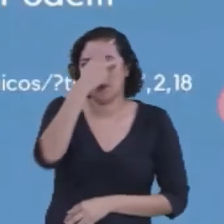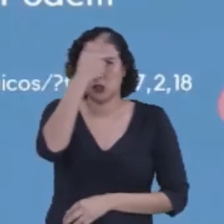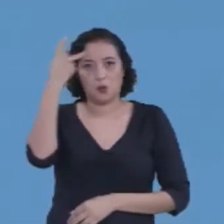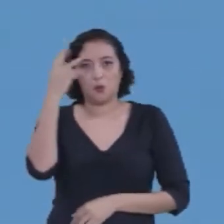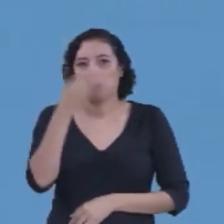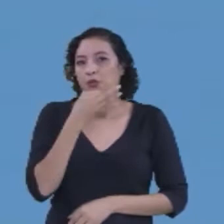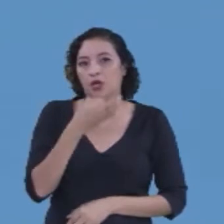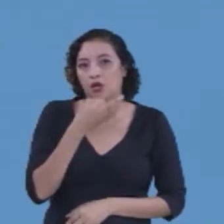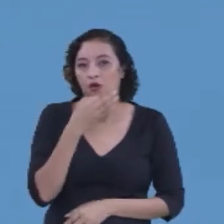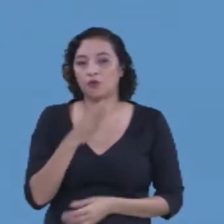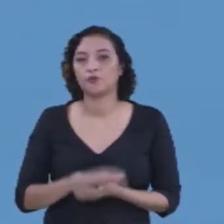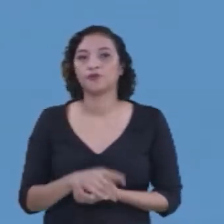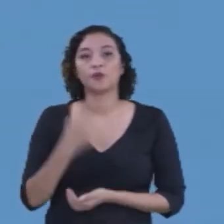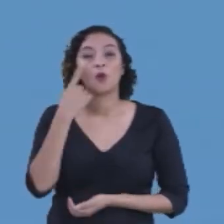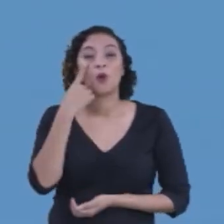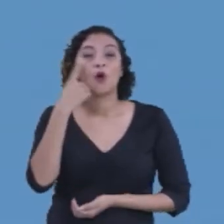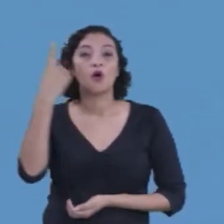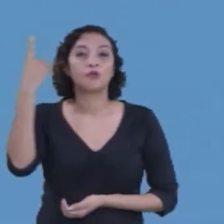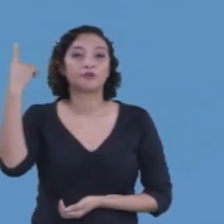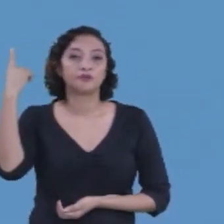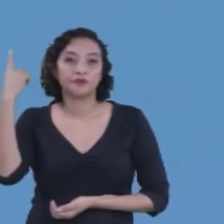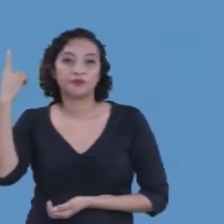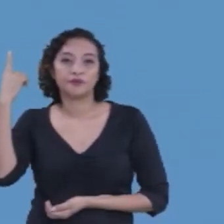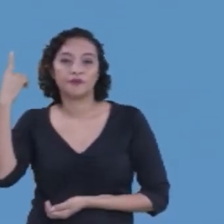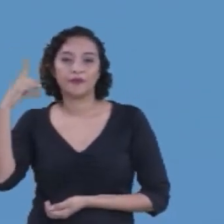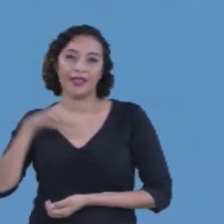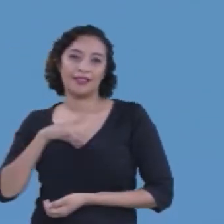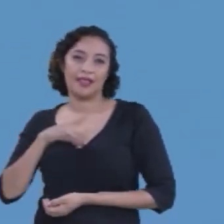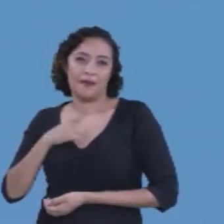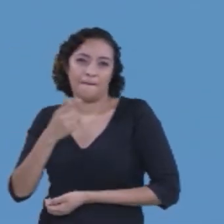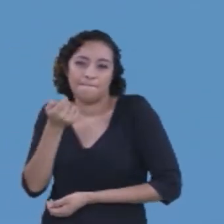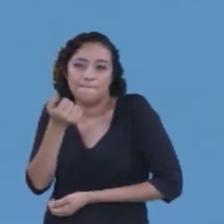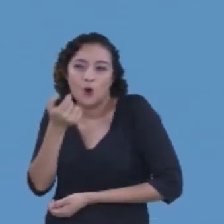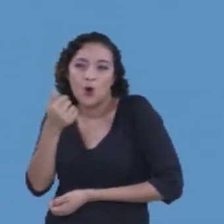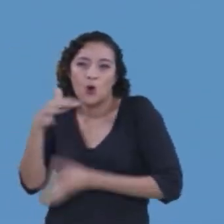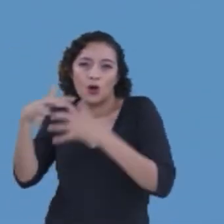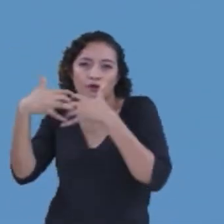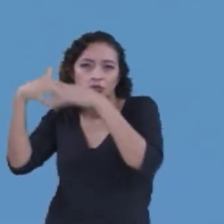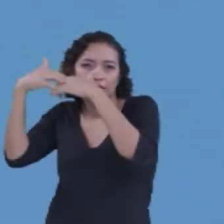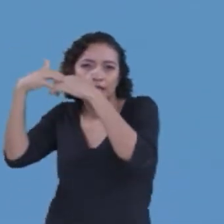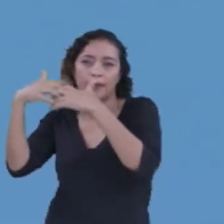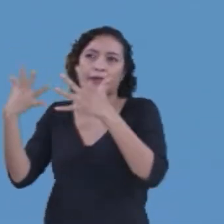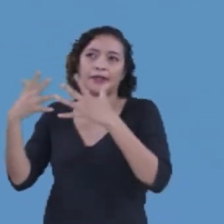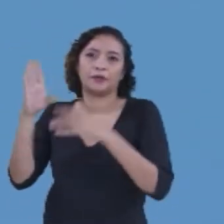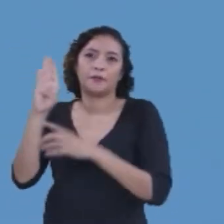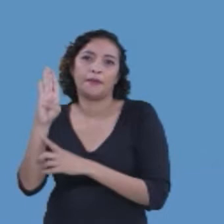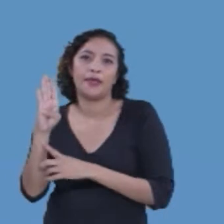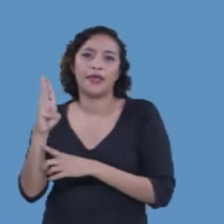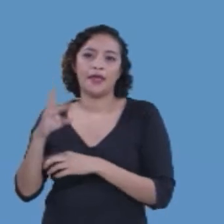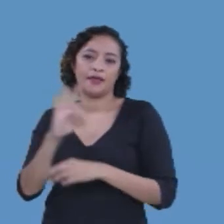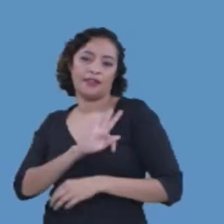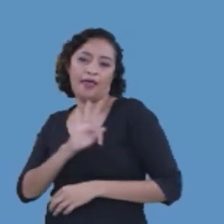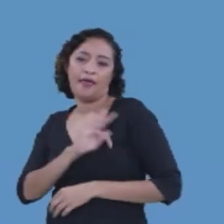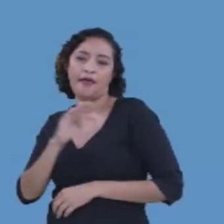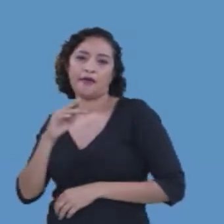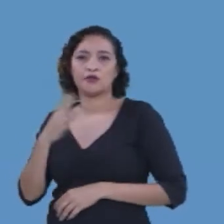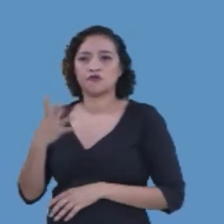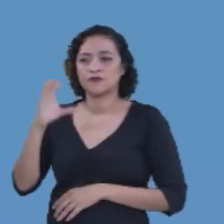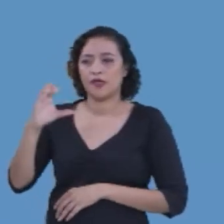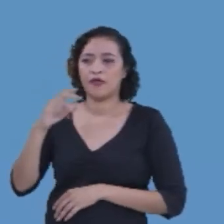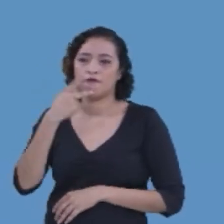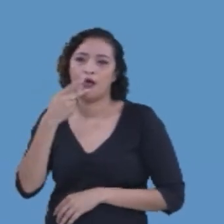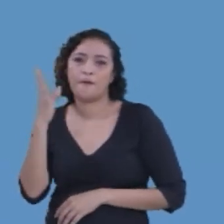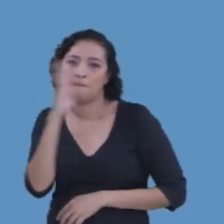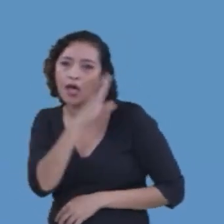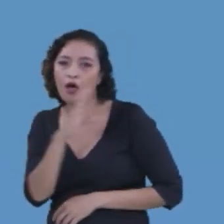rapidinho. Aqui, ó. Tem pouca capacidade de raciocínio? Adotaram o técnico da seleção? Falam mal do Dunga? Não.